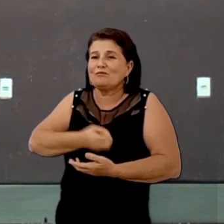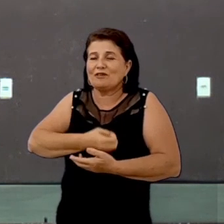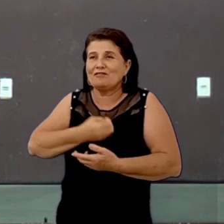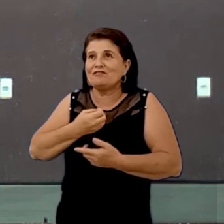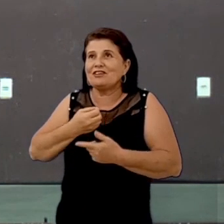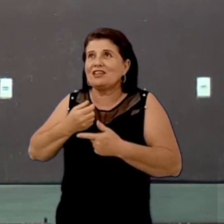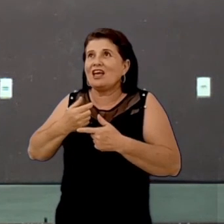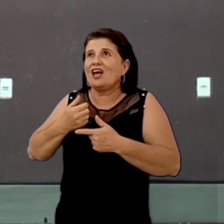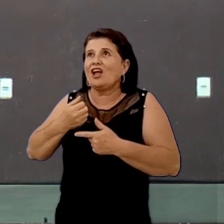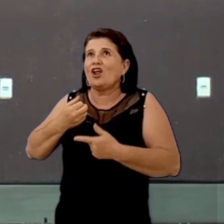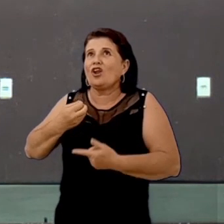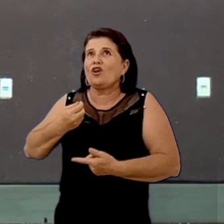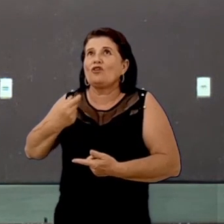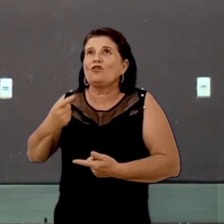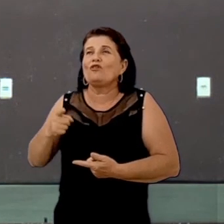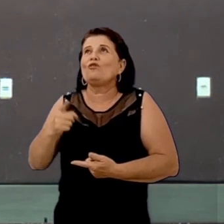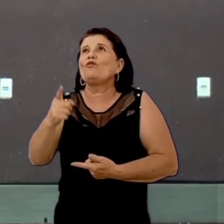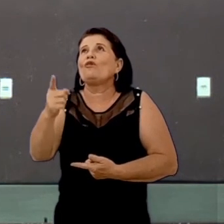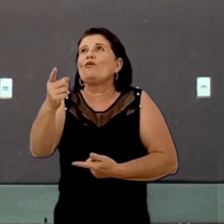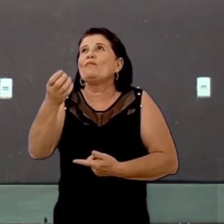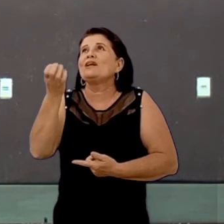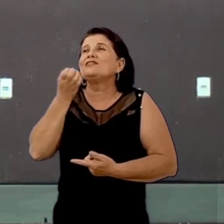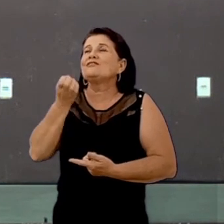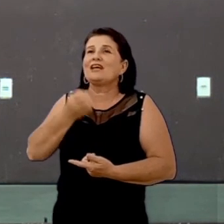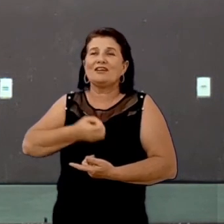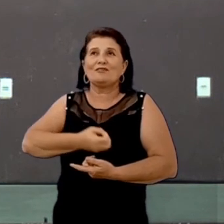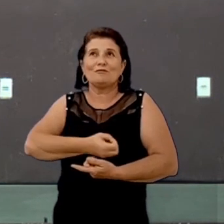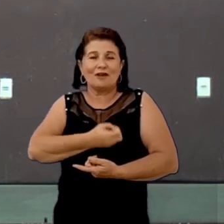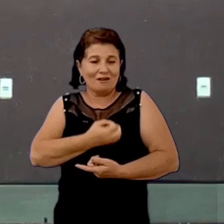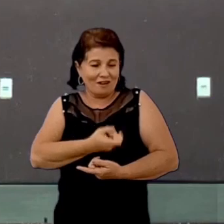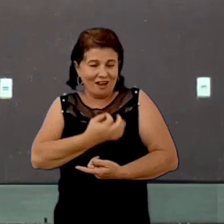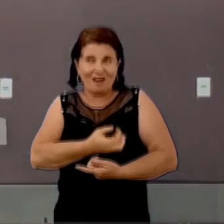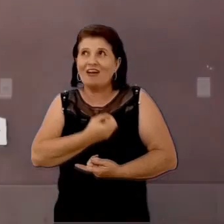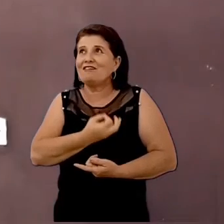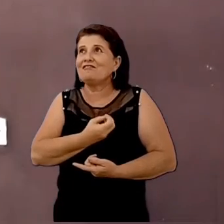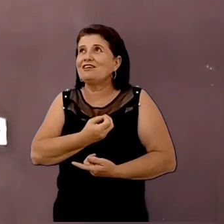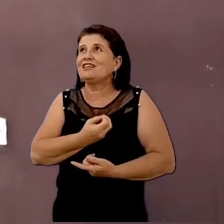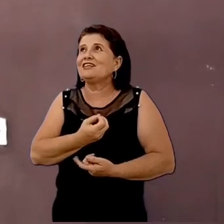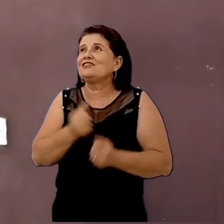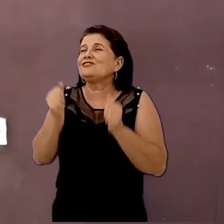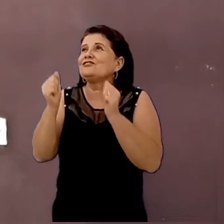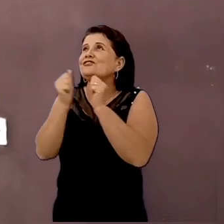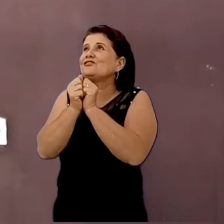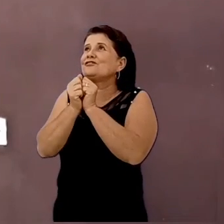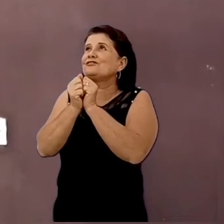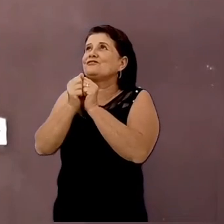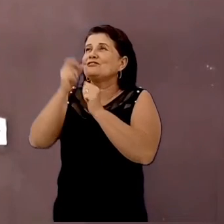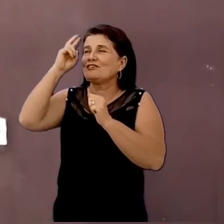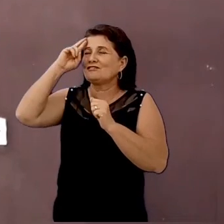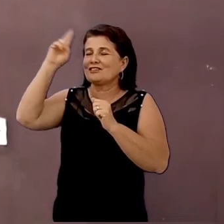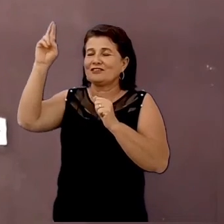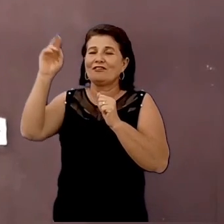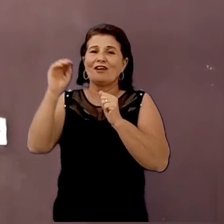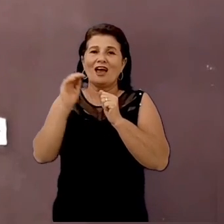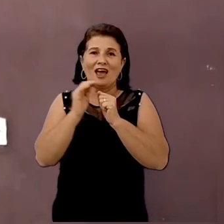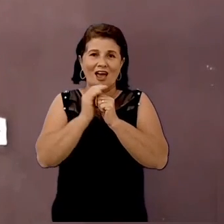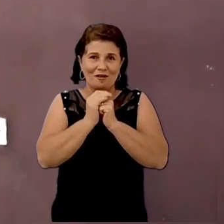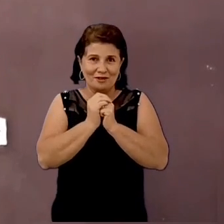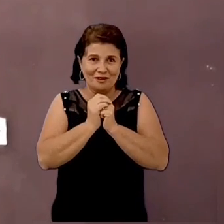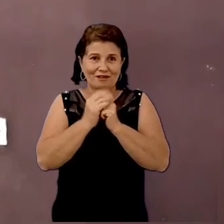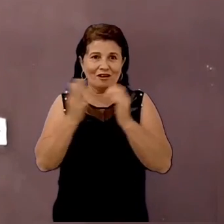mas eu quero uma vida cheia, Senhor, como a tua. Amém? Vamos orar?